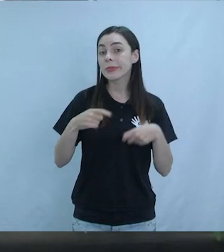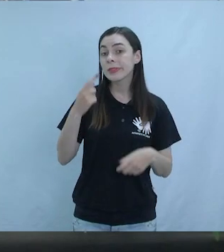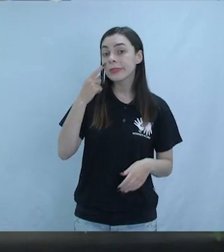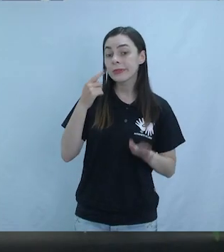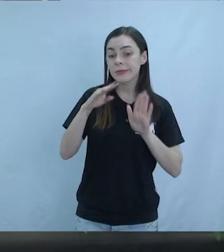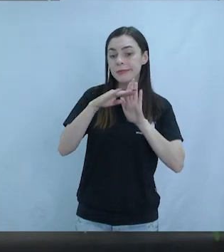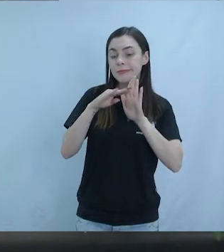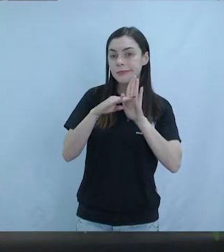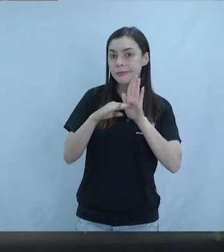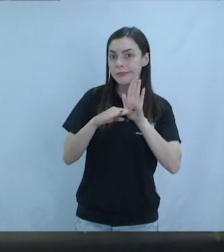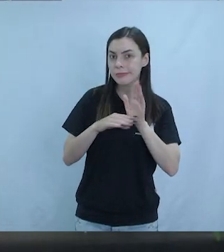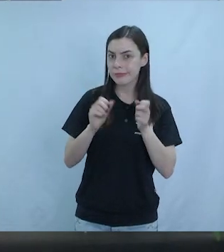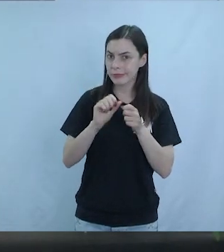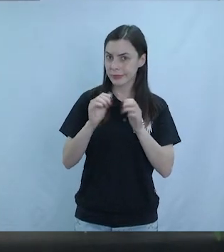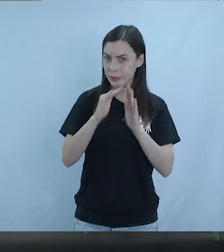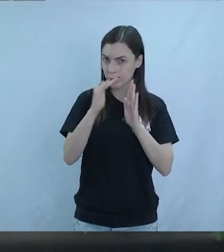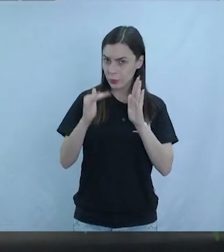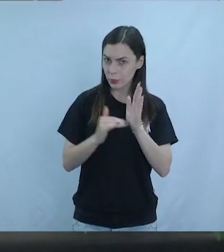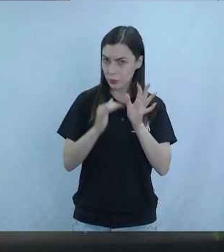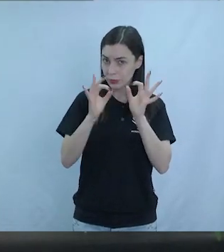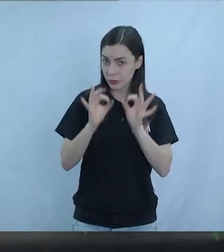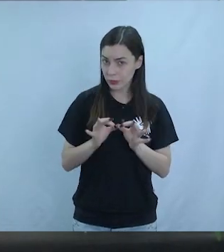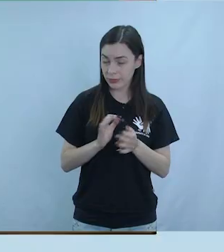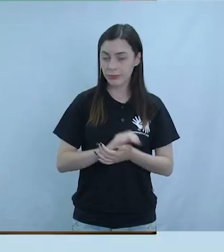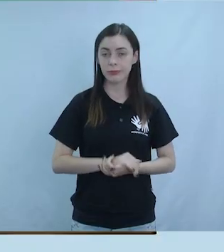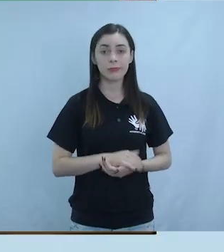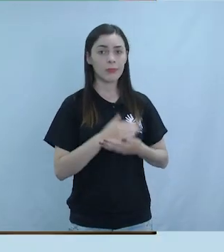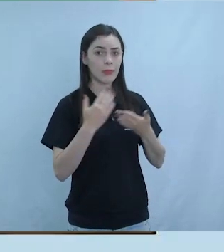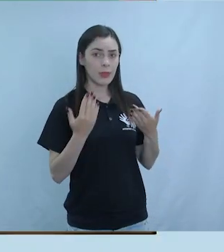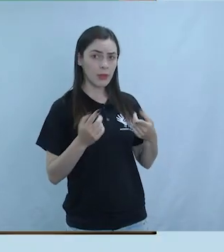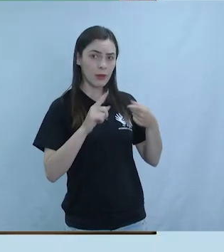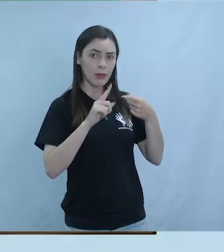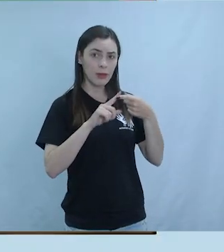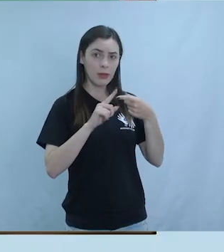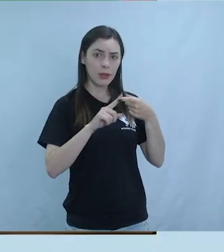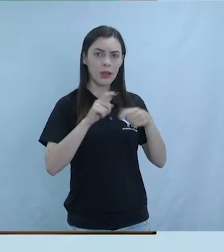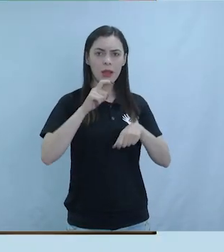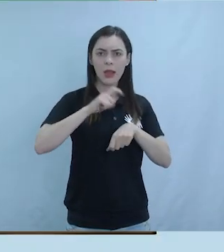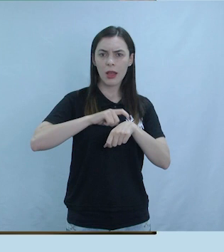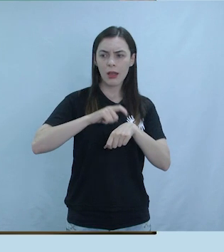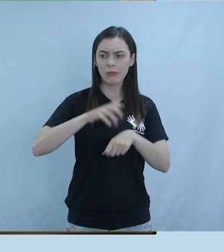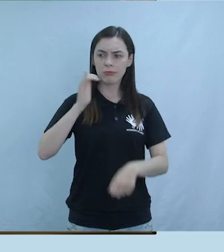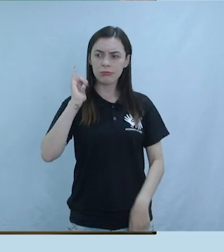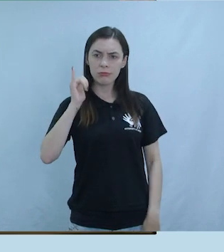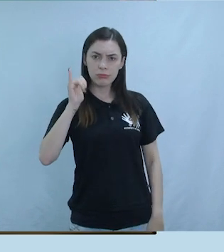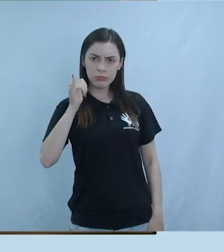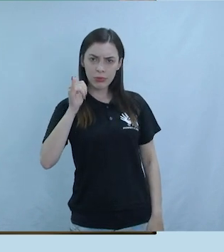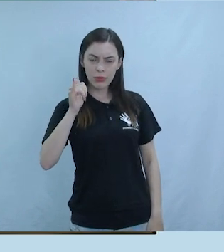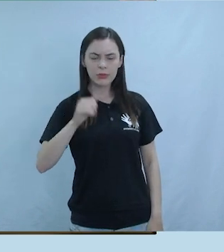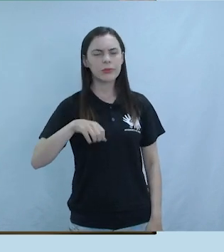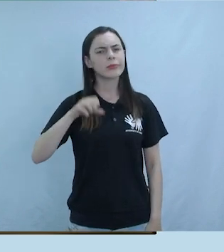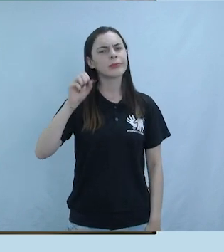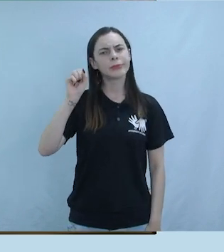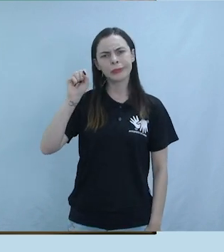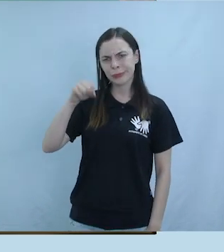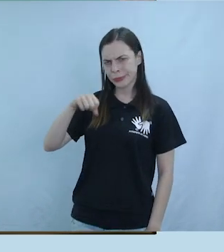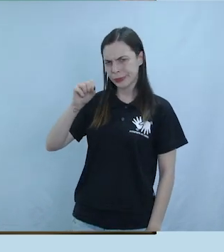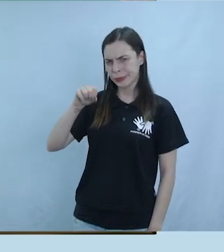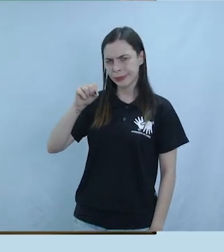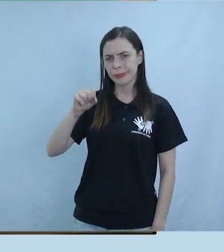Então, temos que ver a nossa rotina. Vamos ver então, prof. Então, fizemos a hora da história